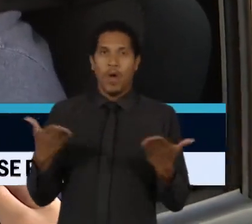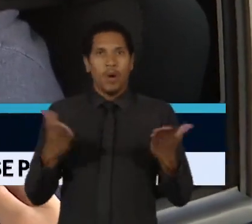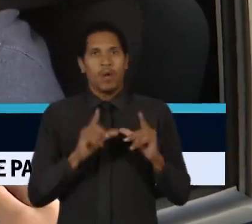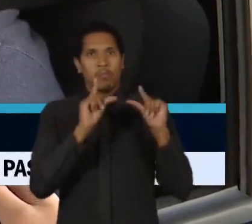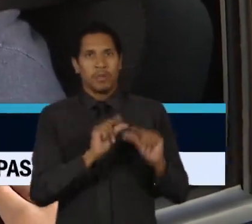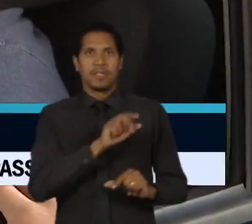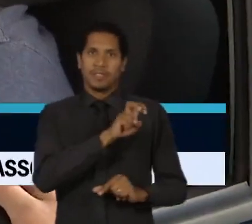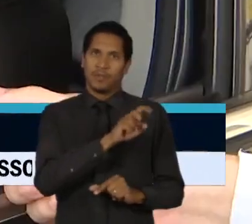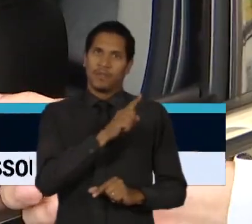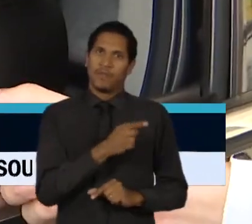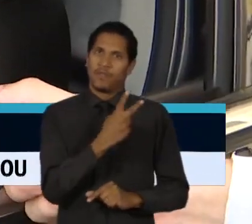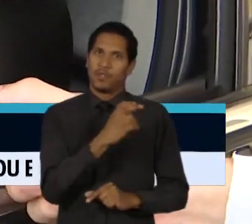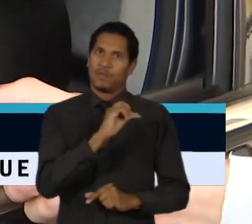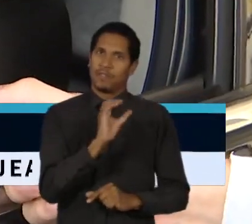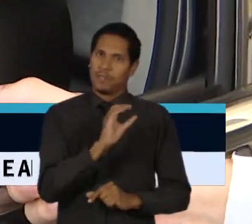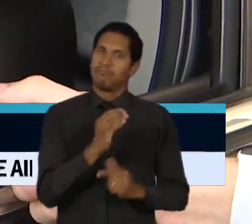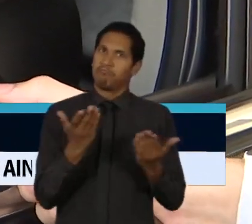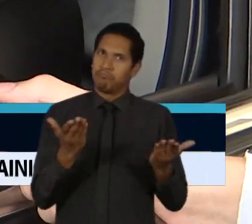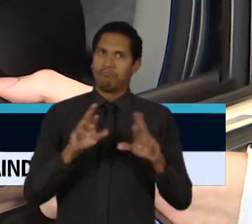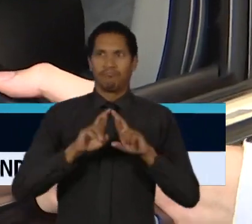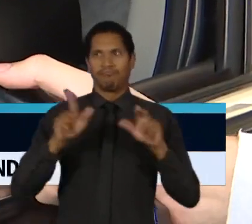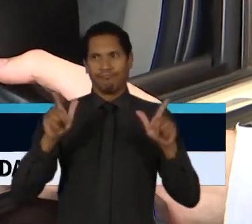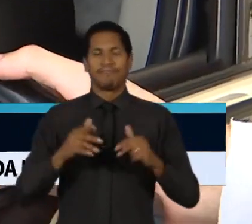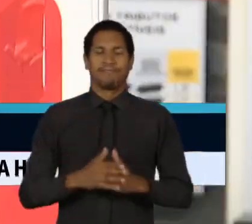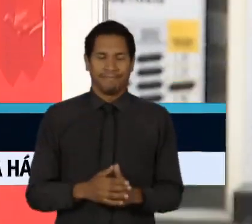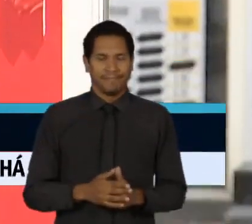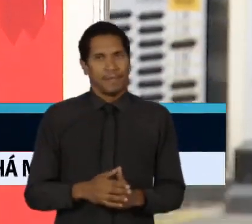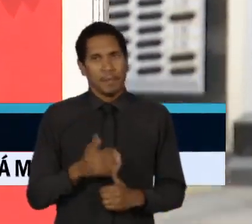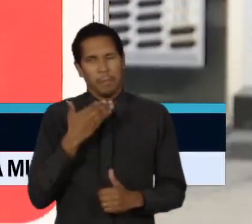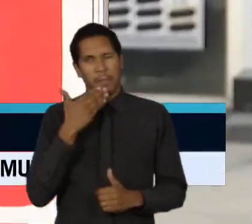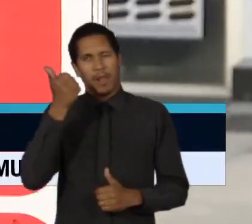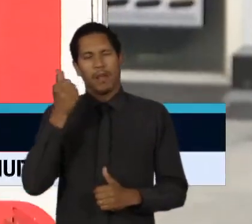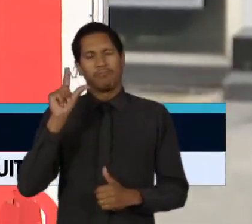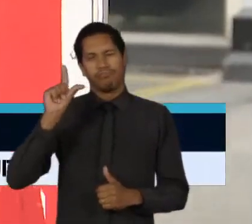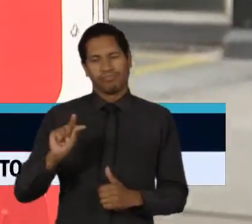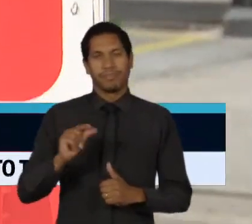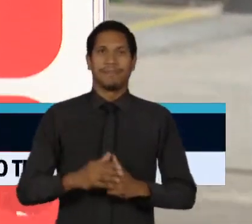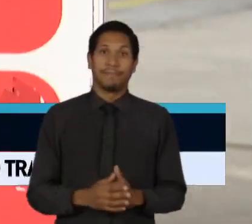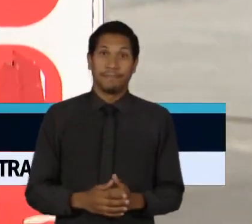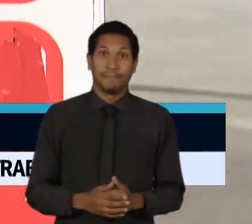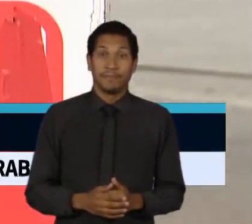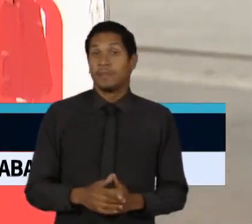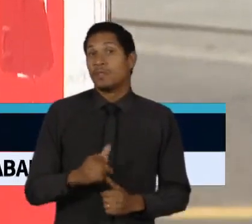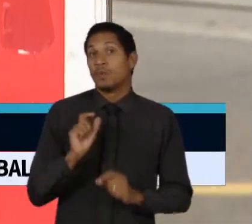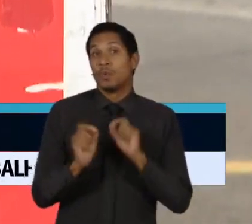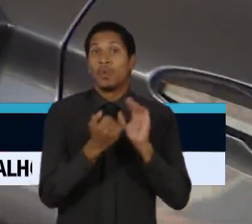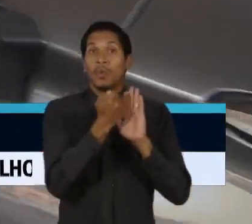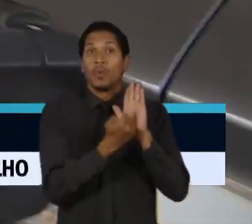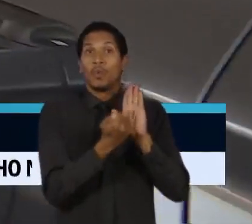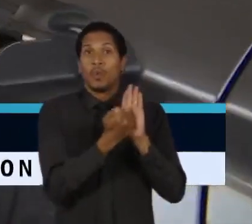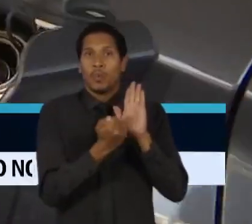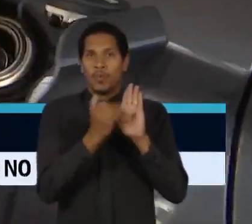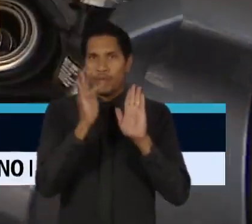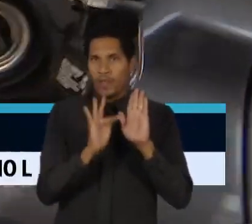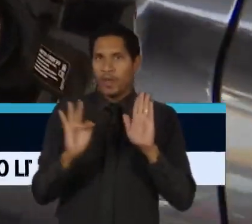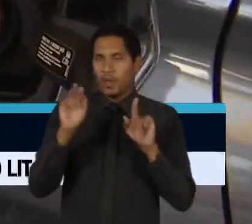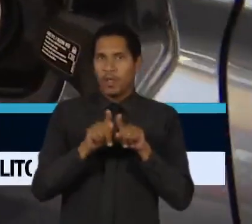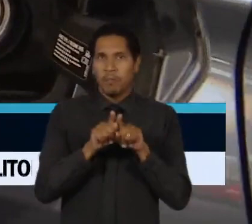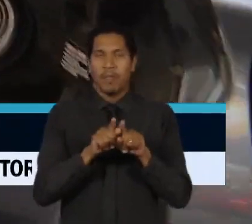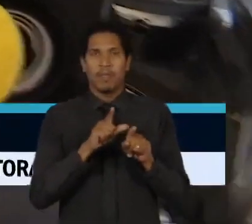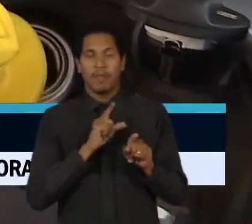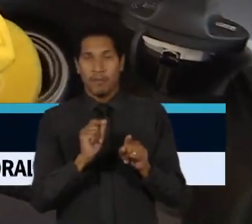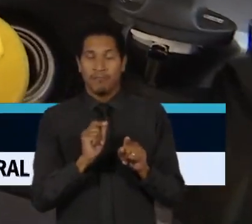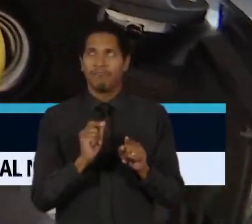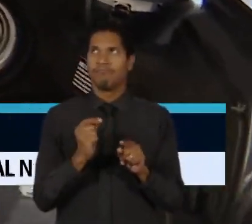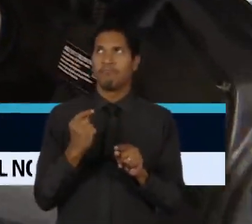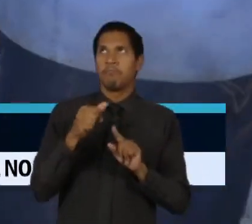R$5,29 aqui, a diferença é grande. Procurar postos mais baratos. A reoneração parcial dos impostos federais, adotada pelo governo no